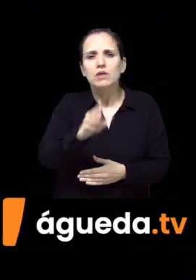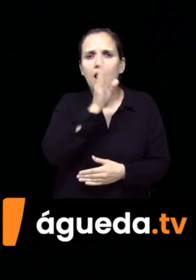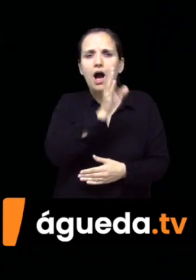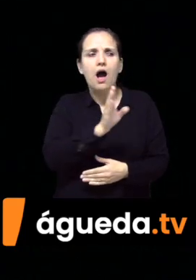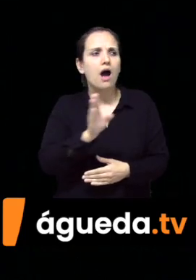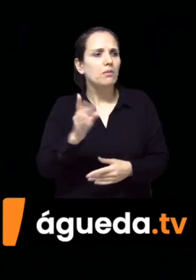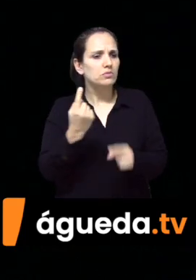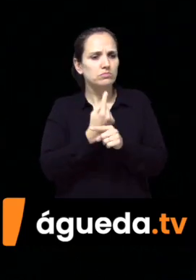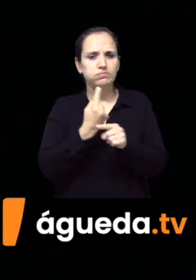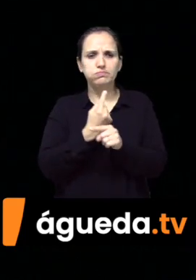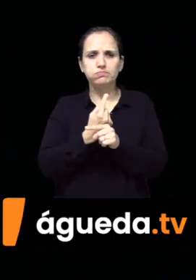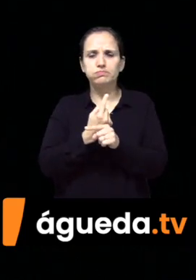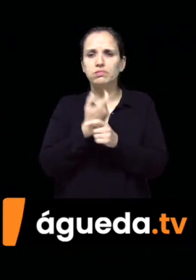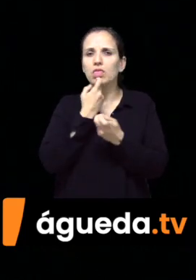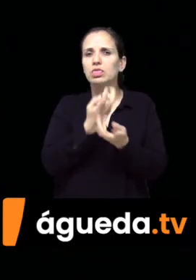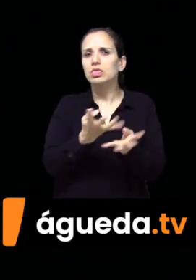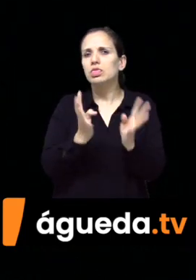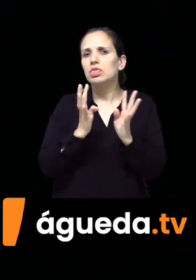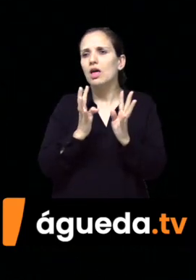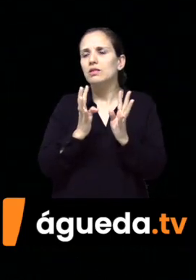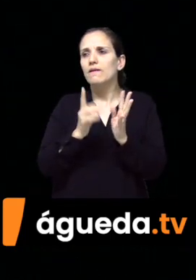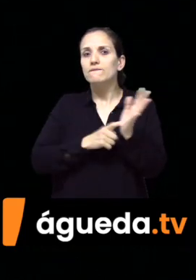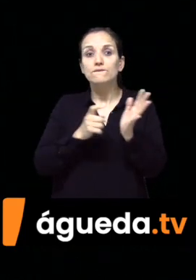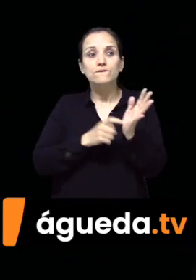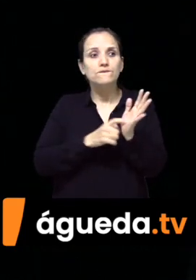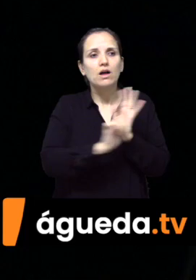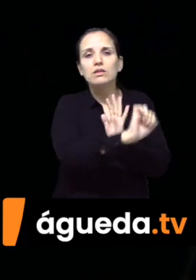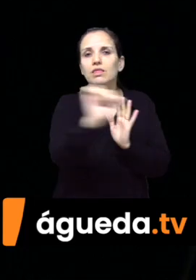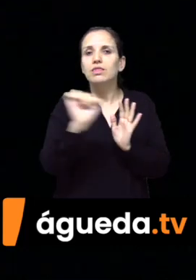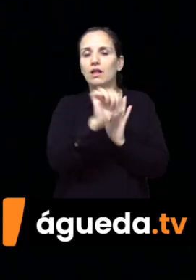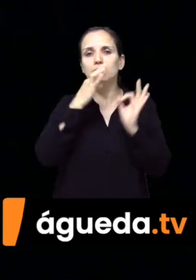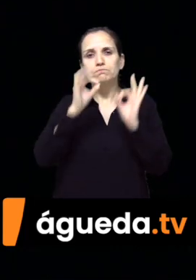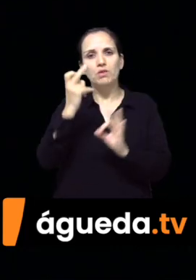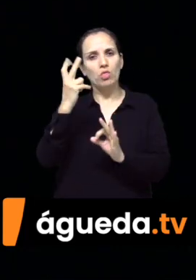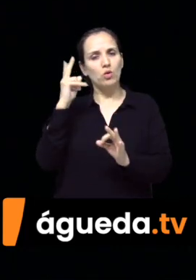monção, tanto assim que tinha dado pela falta dela nos últimos 2 anos.